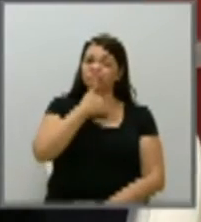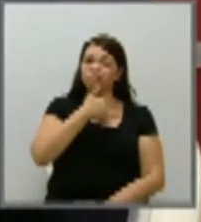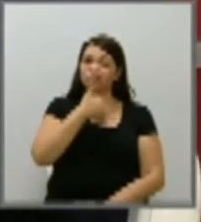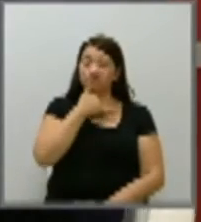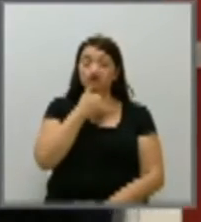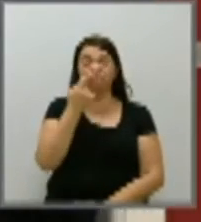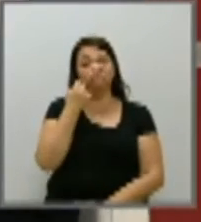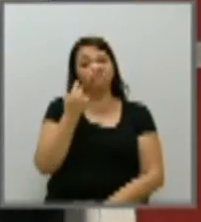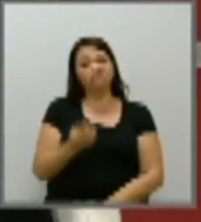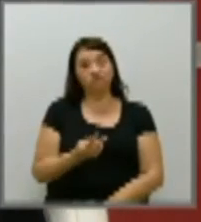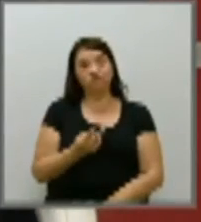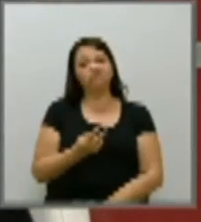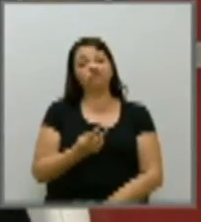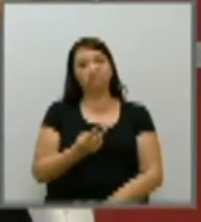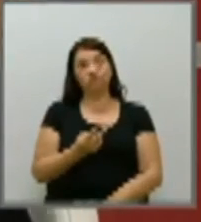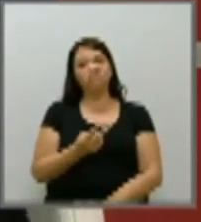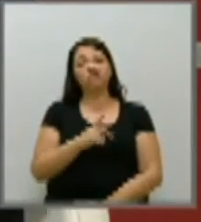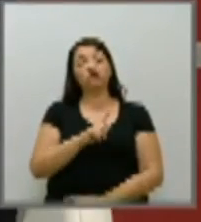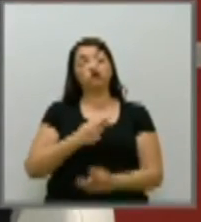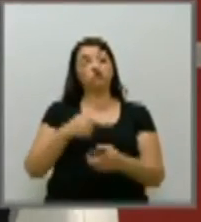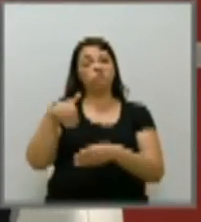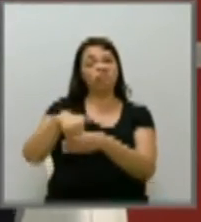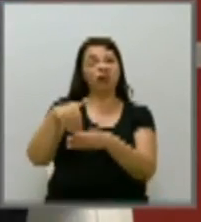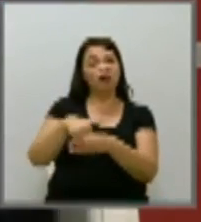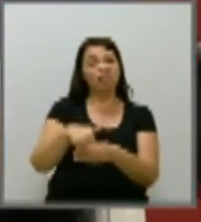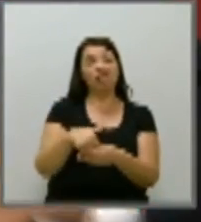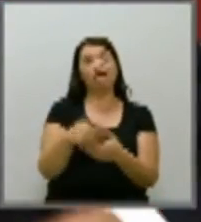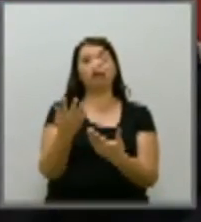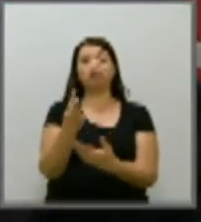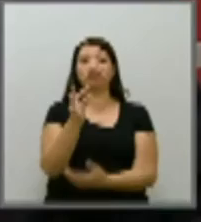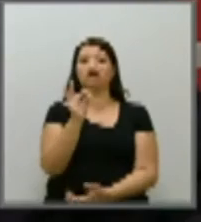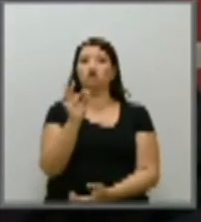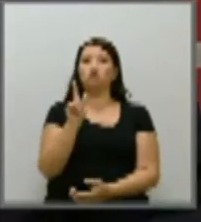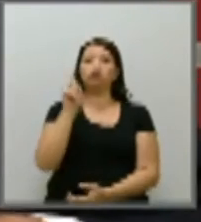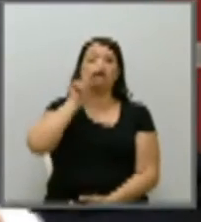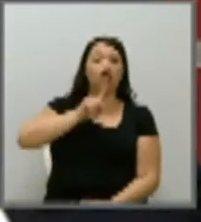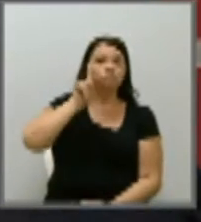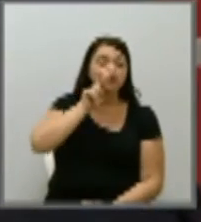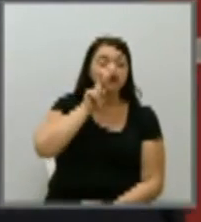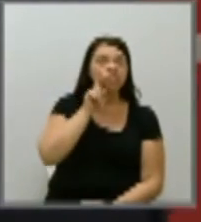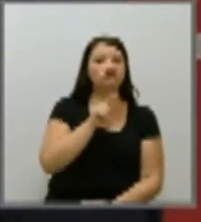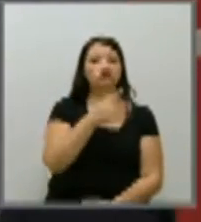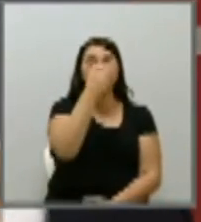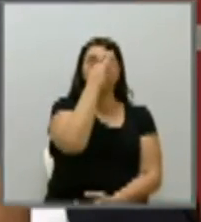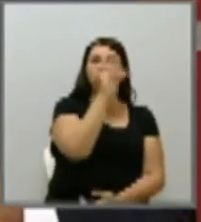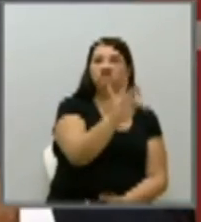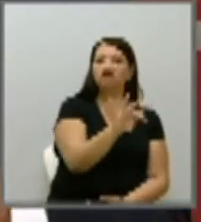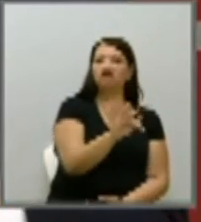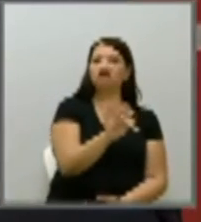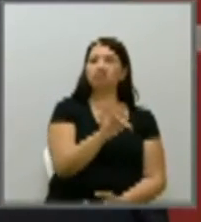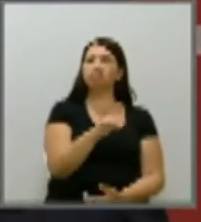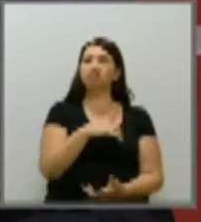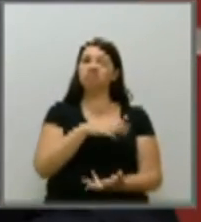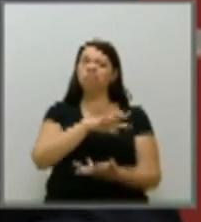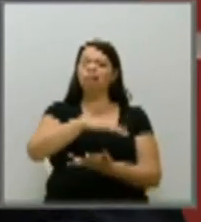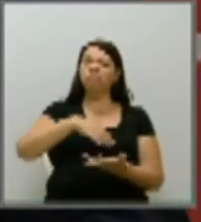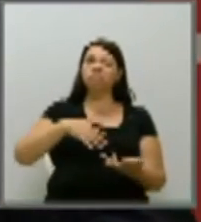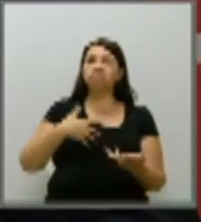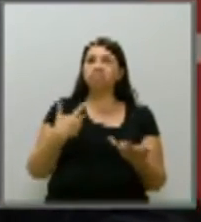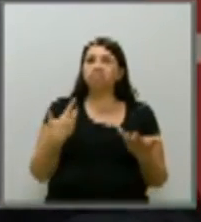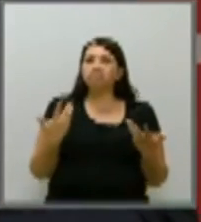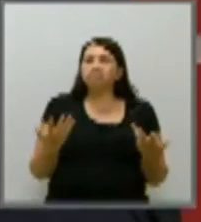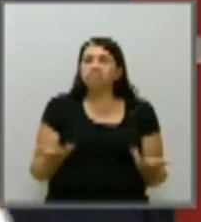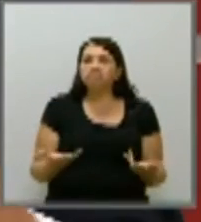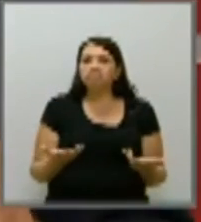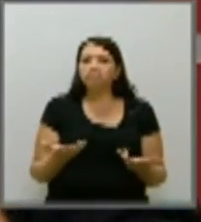eleição do Trump, estamos vendo na eleição da França agora, né? Que é uma verve, né? É uma, digamos assim,